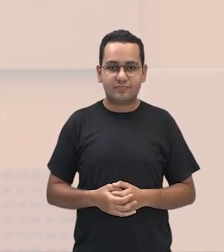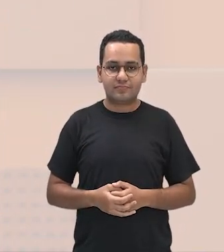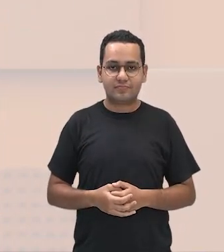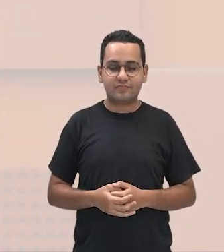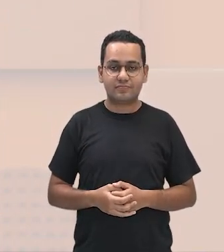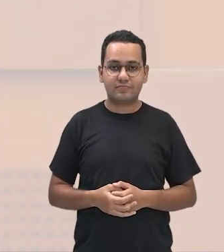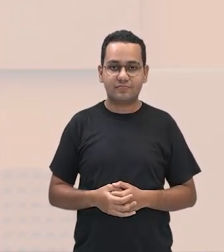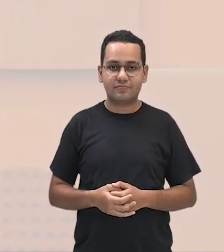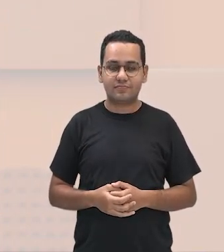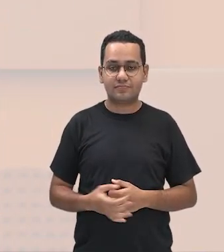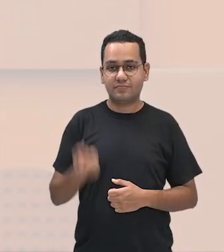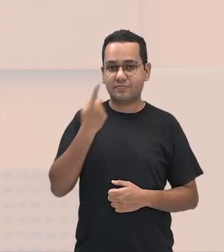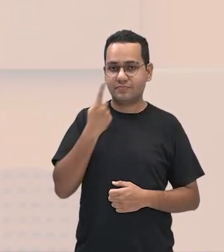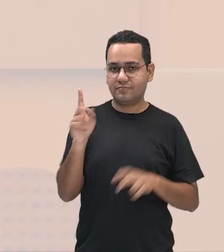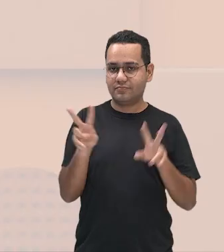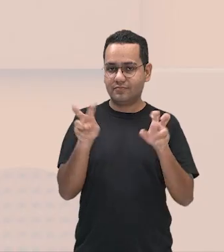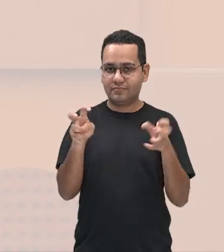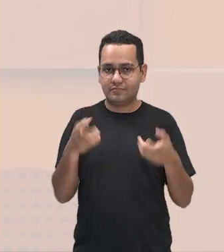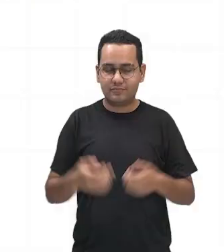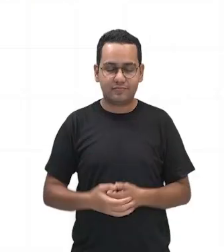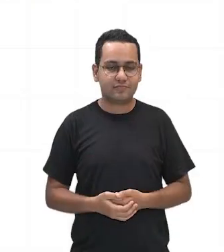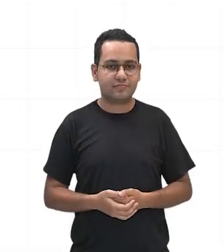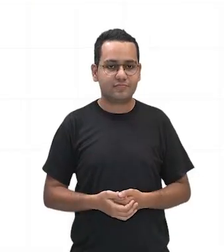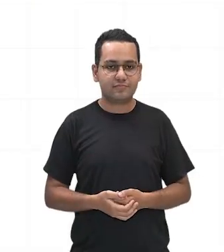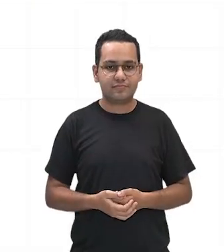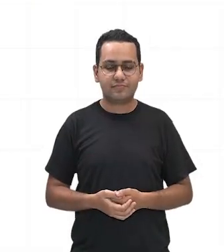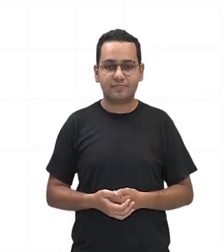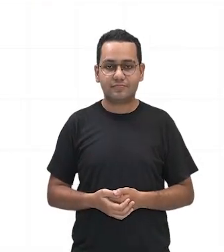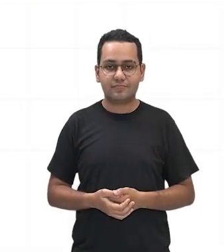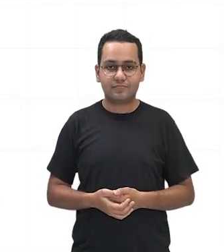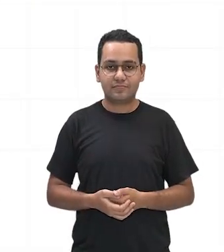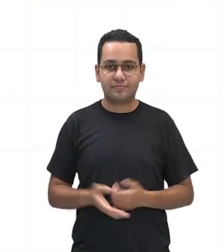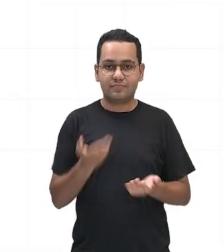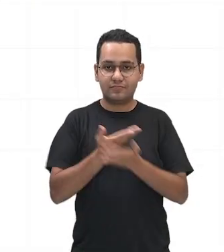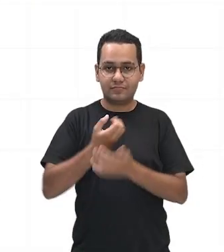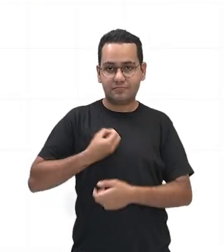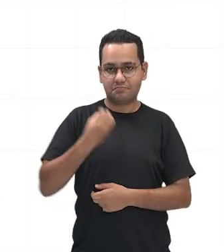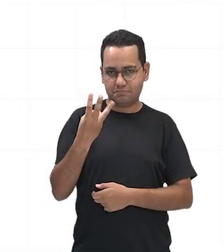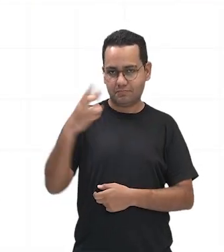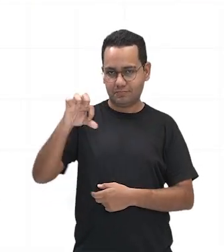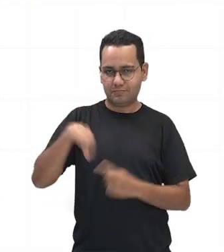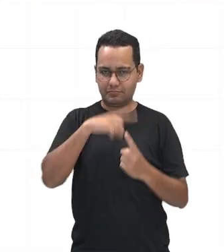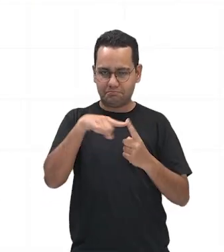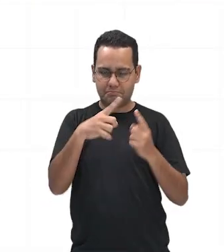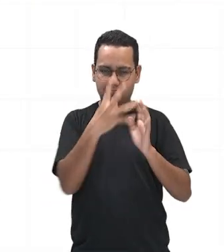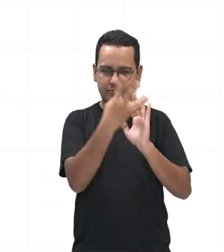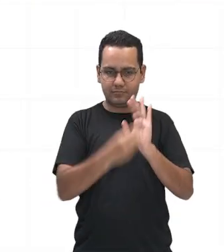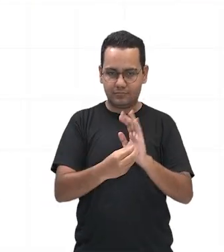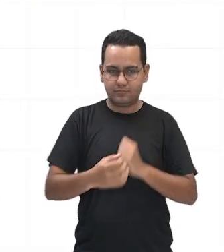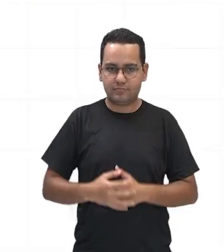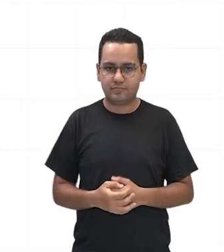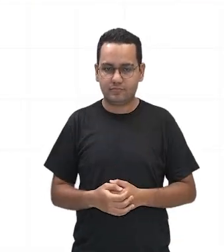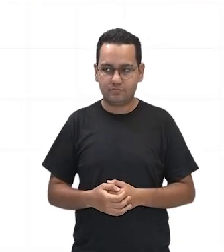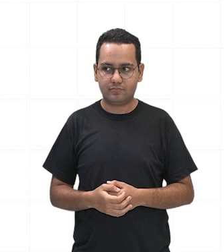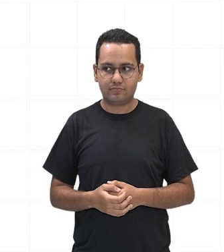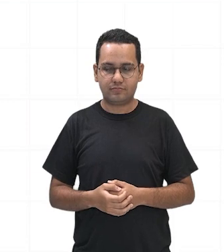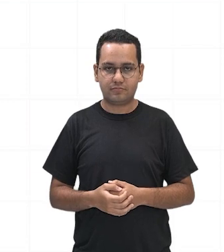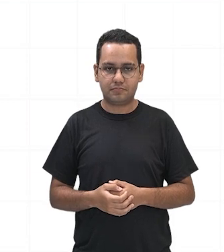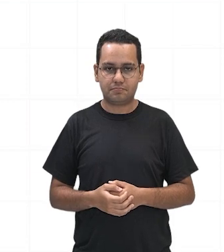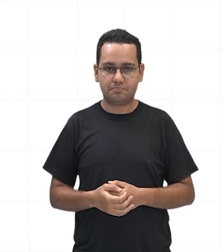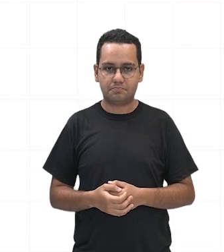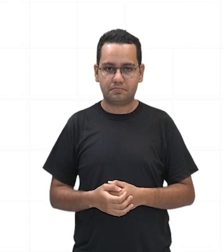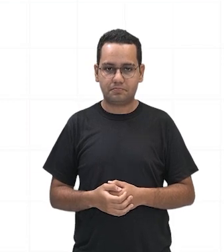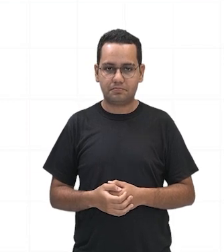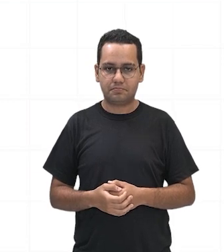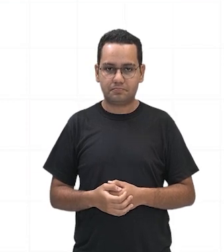Acompanha comigo, então, o objeto de conhecimento? Olha só, nossa aula, então, de número 39, o objeto de